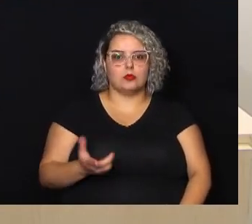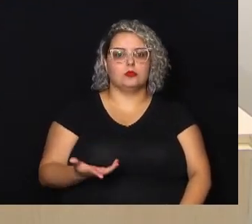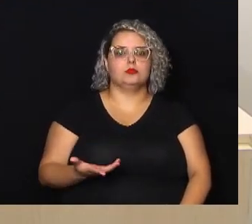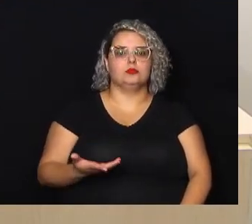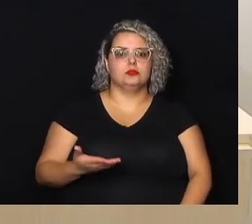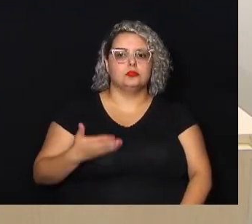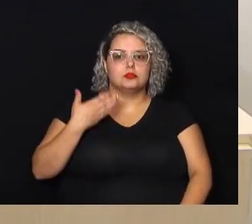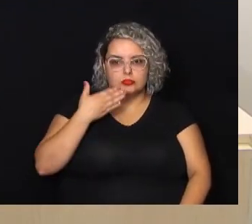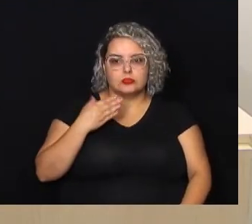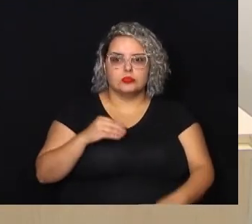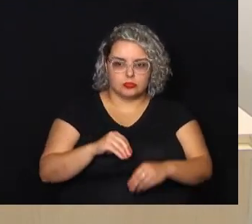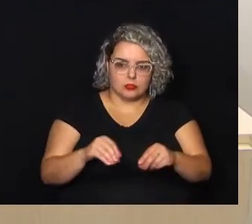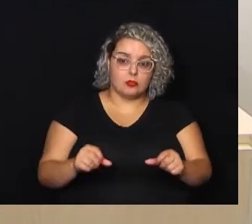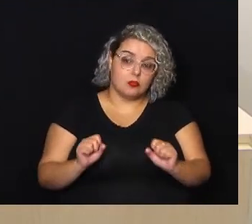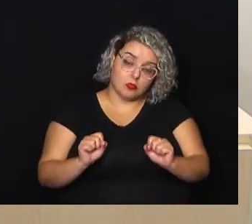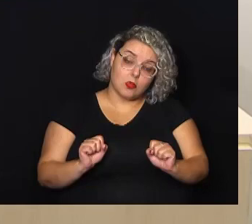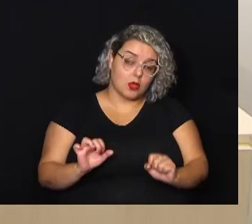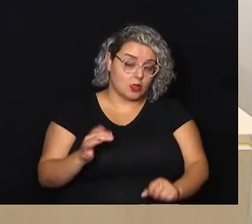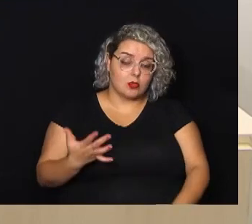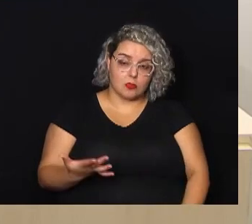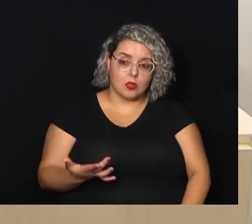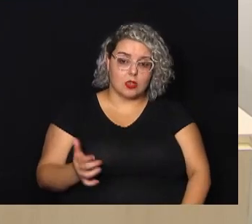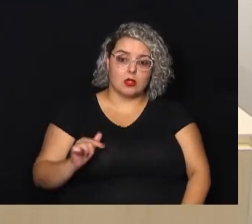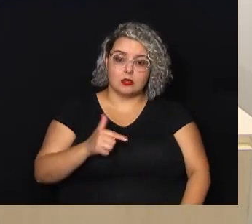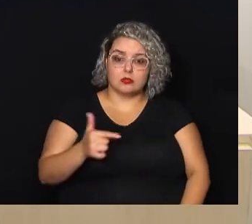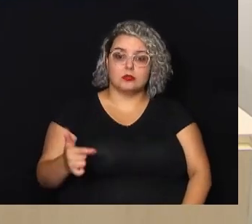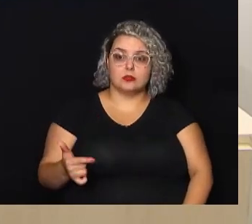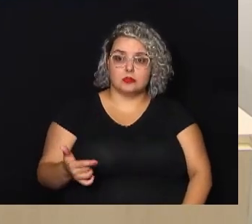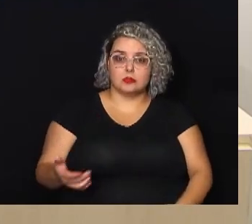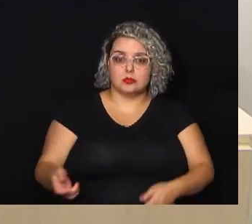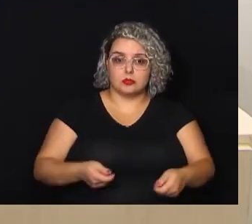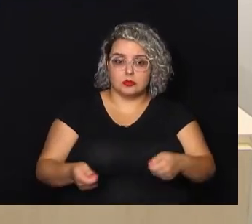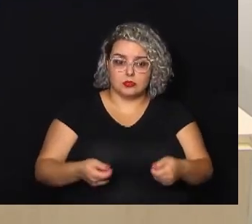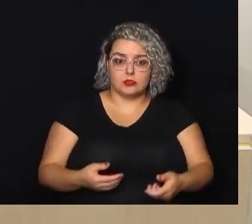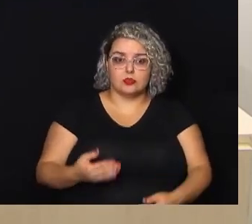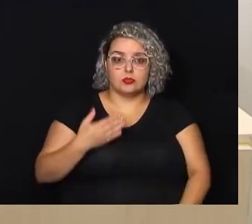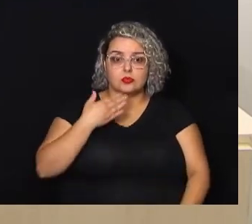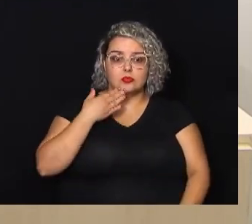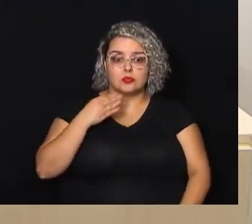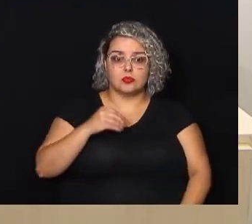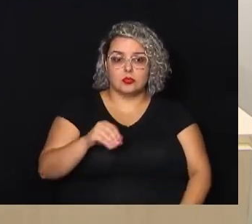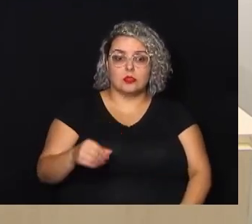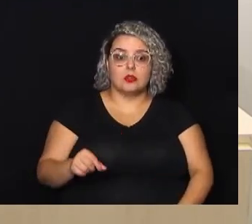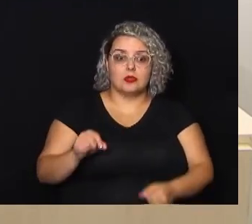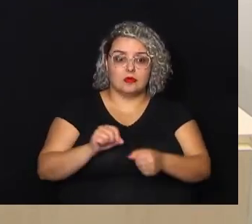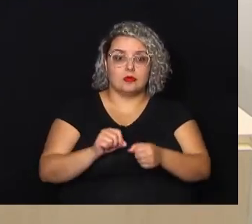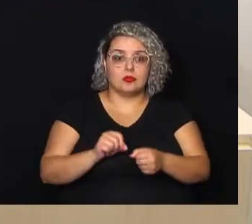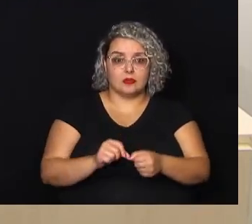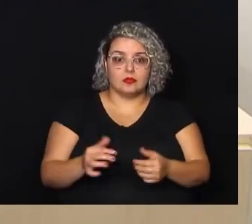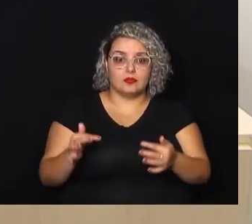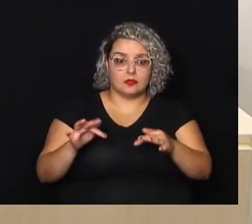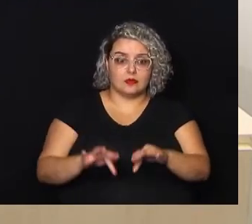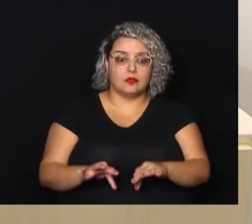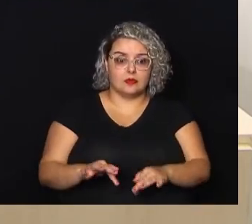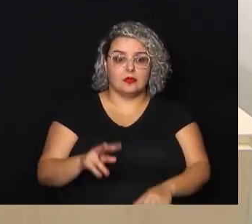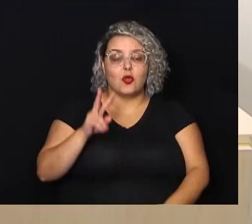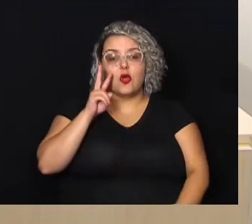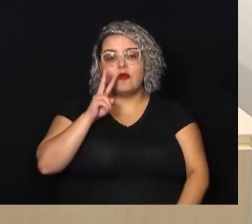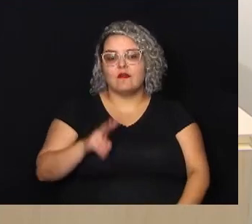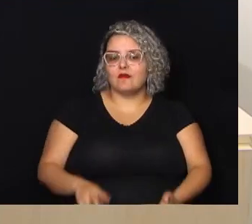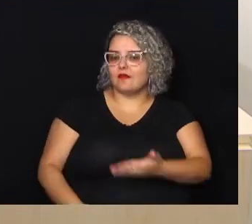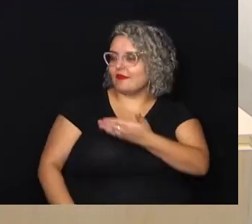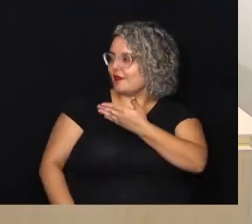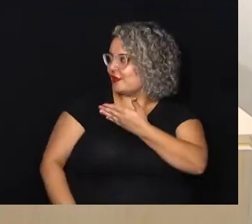açúcar, pode ser que você goste dele sem passar no açúcar. E você fez aqui, gente, agora no